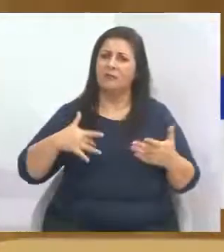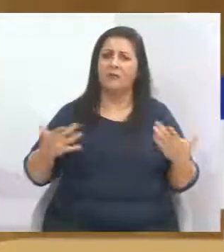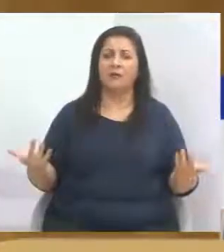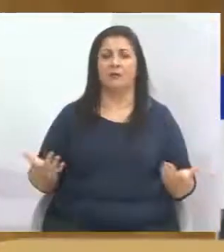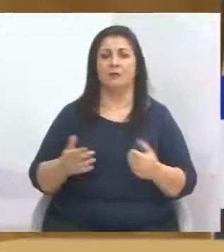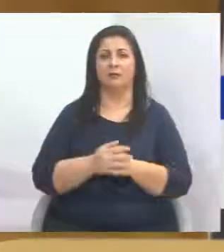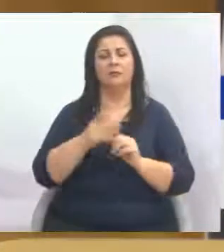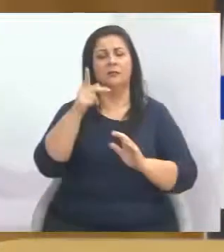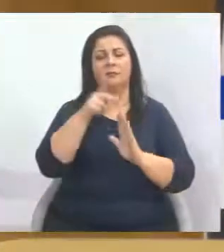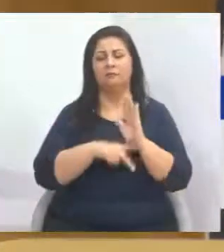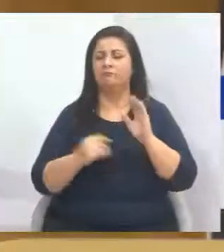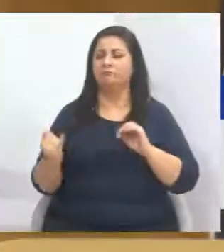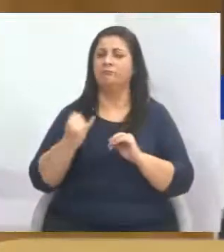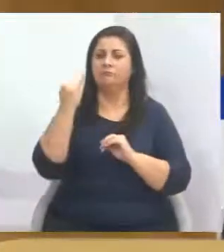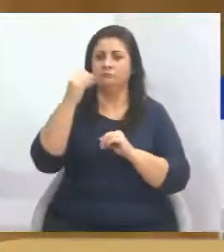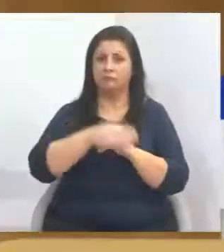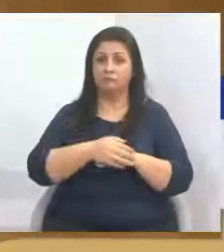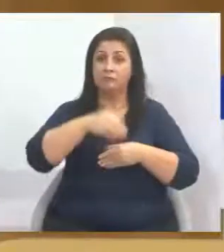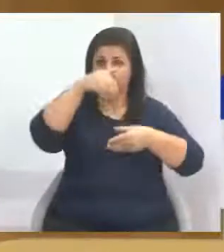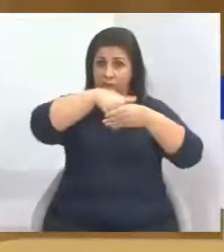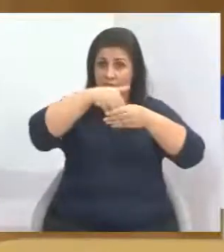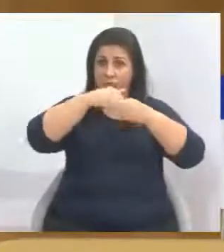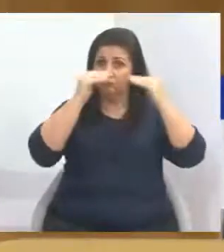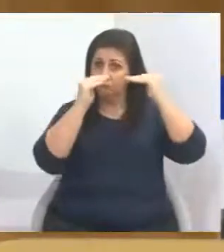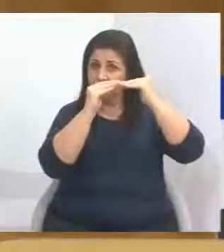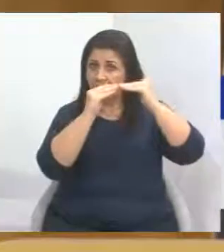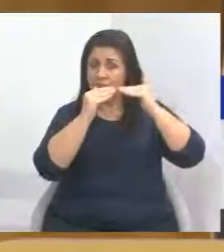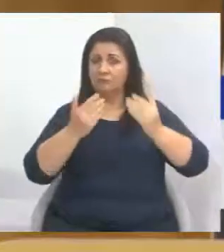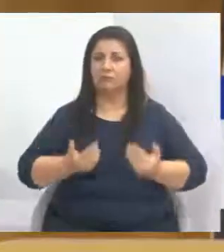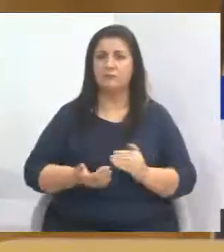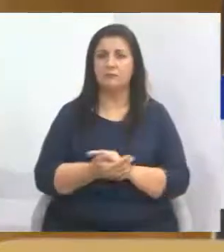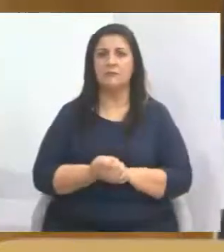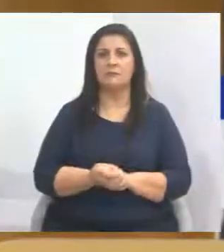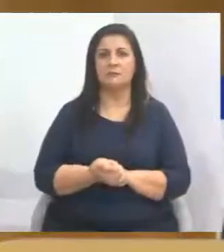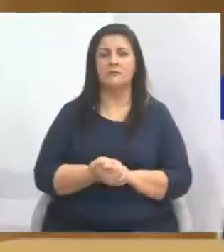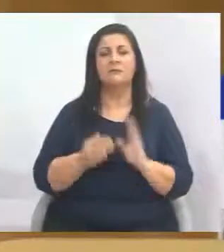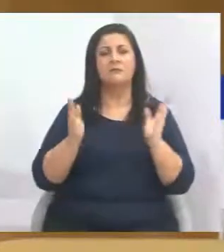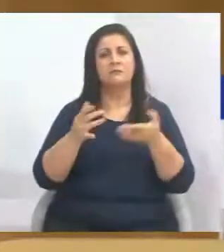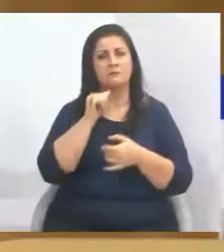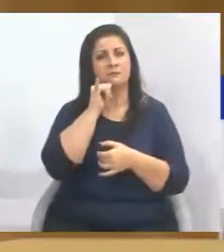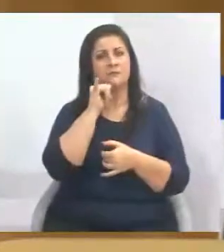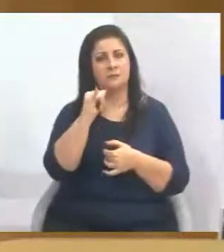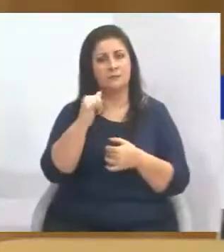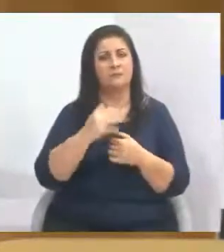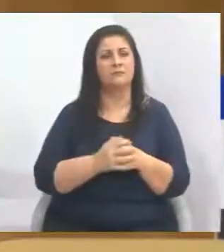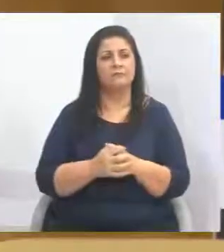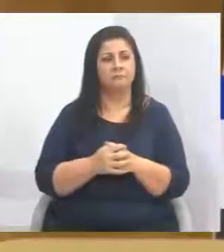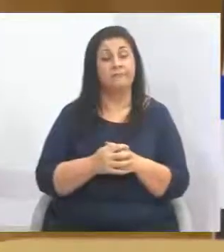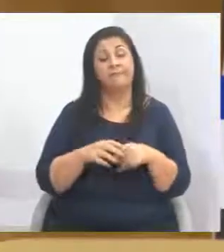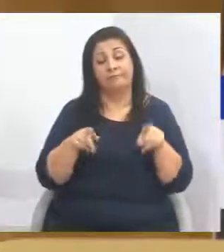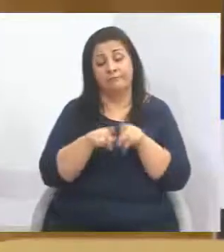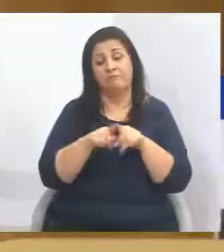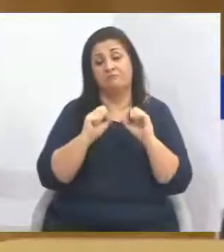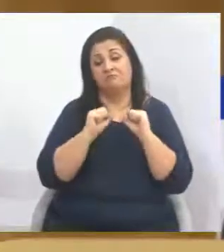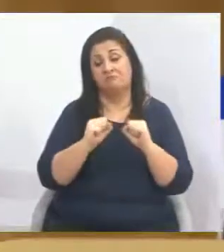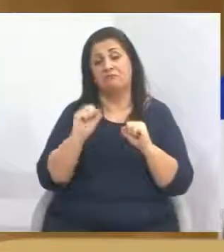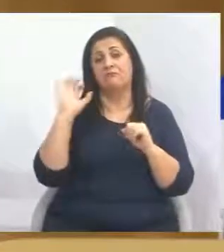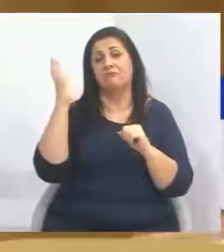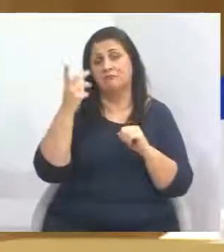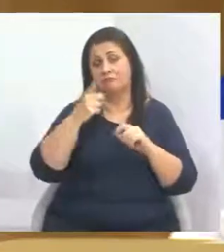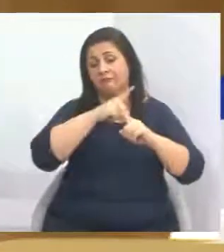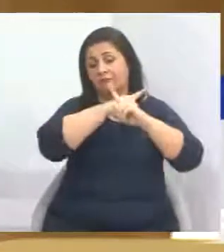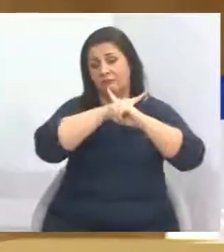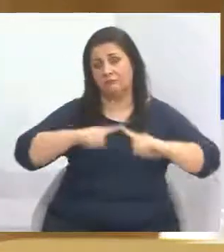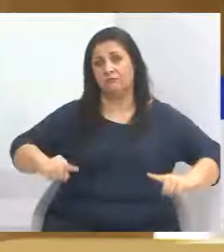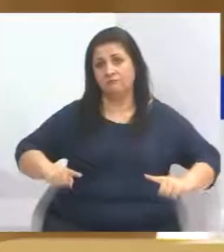extremamente importante, que eu votei favorável aqui, e já tinha alertado que também poderia ter veto